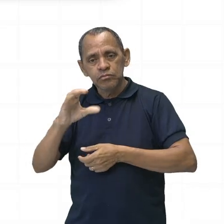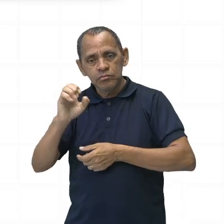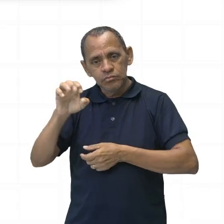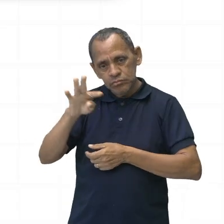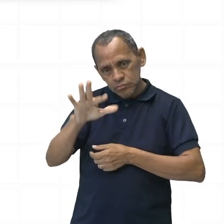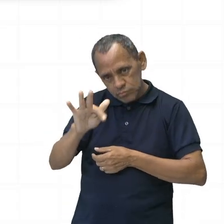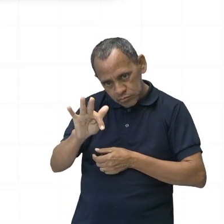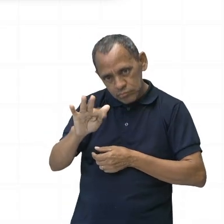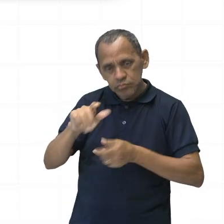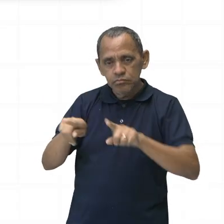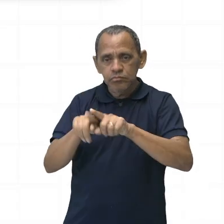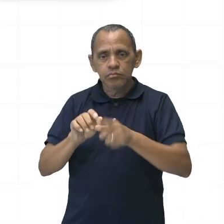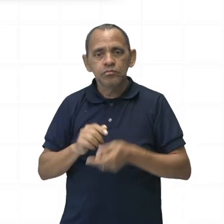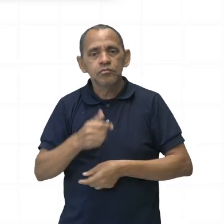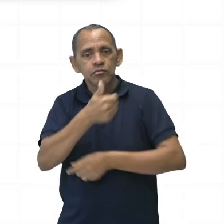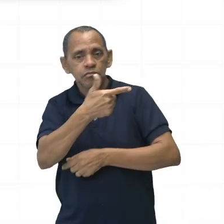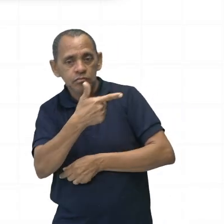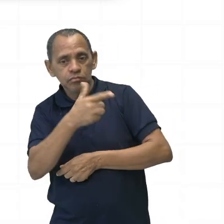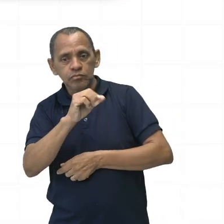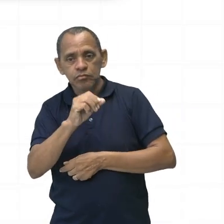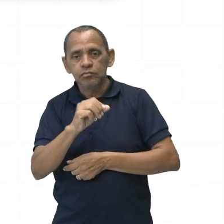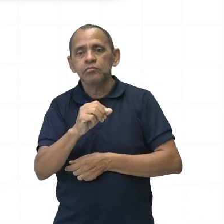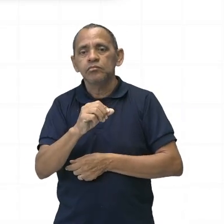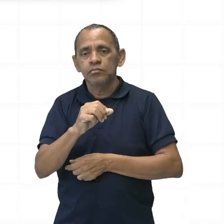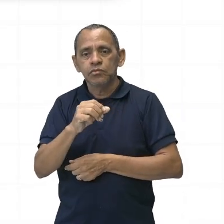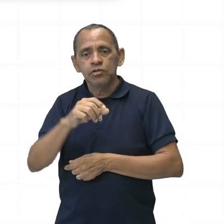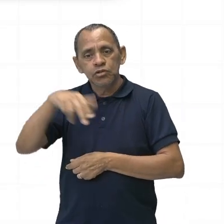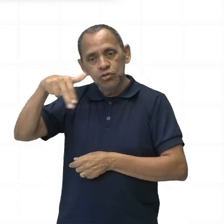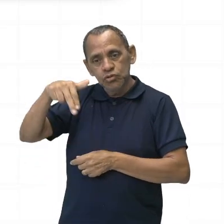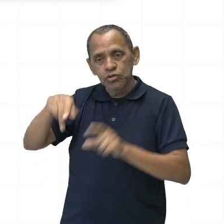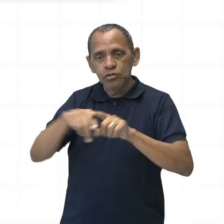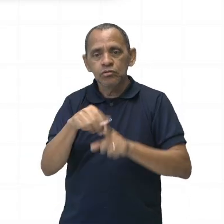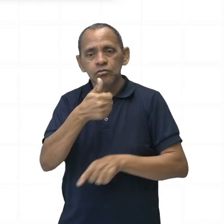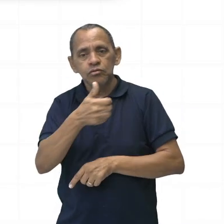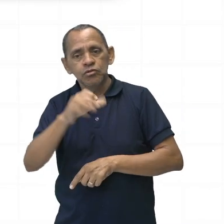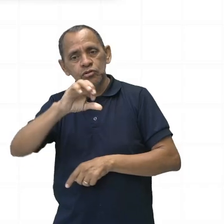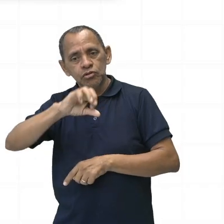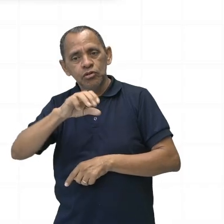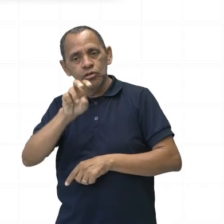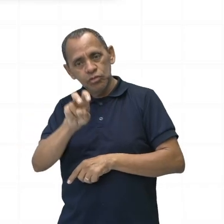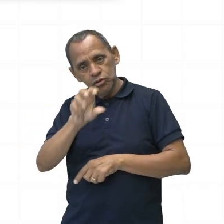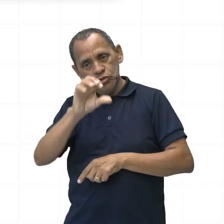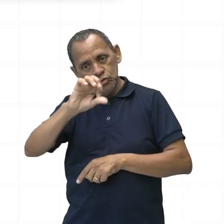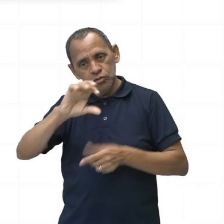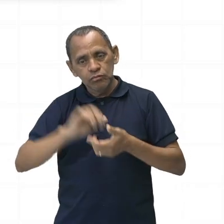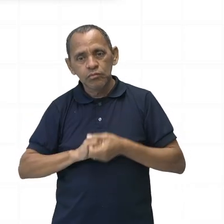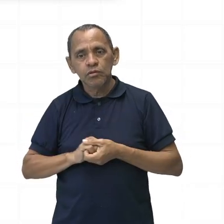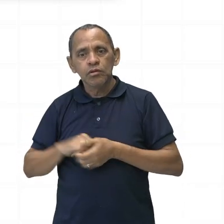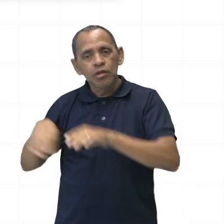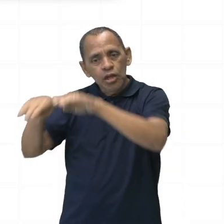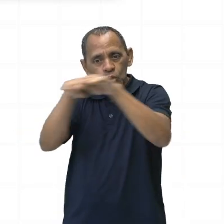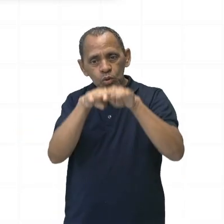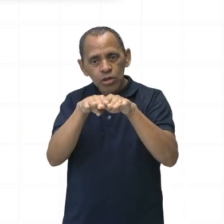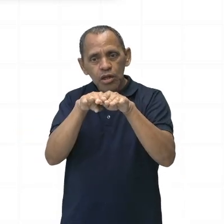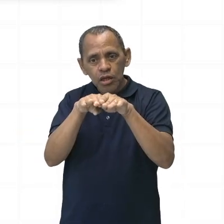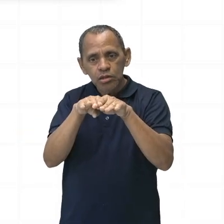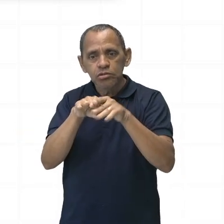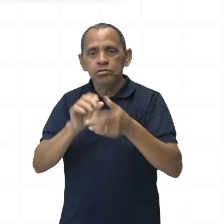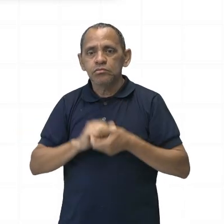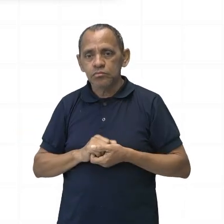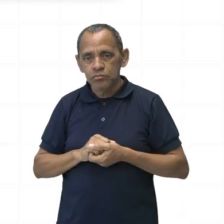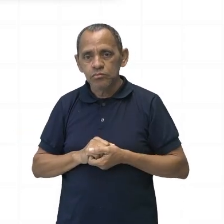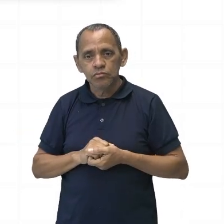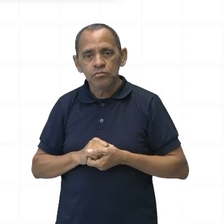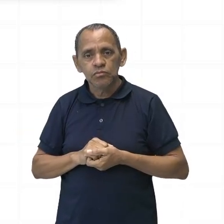de 1959, as crianças têm direito à igualdade, sem distinção de raça, religião, nacionalidade.